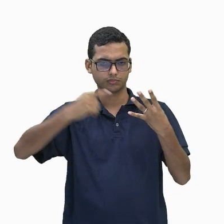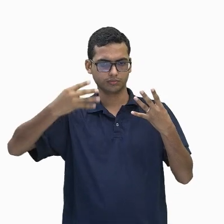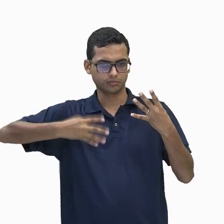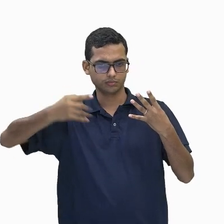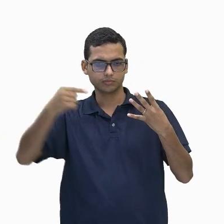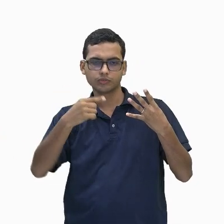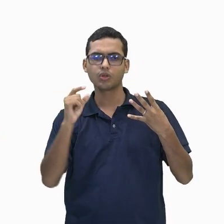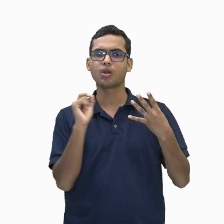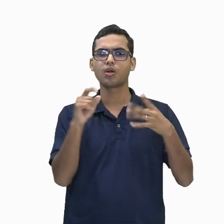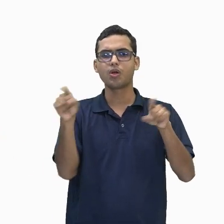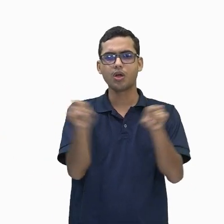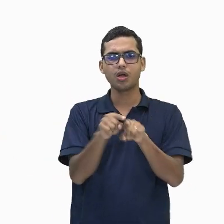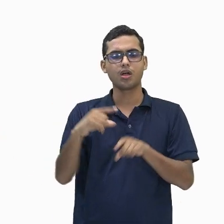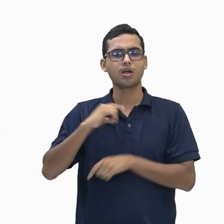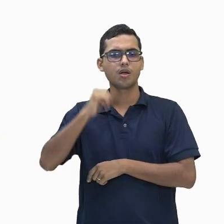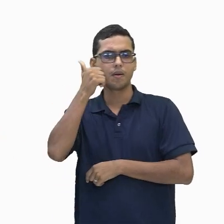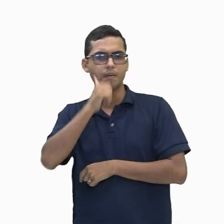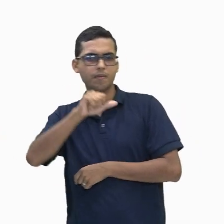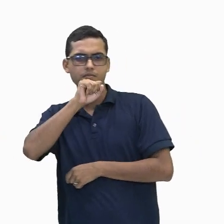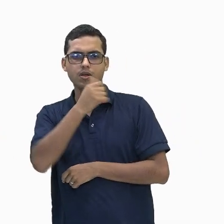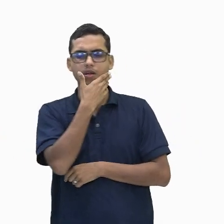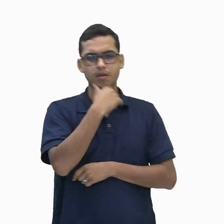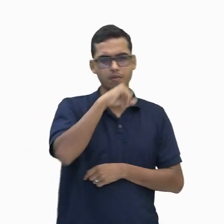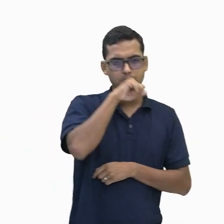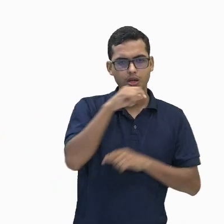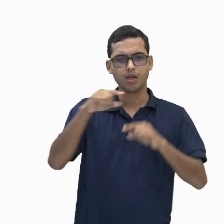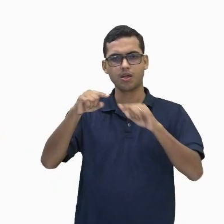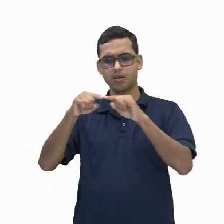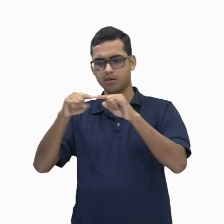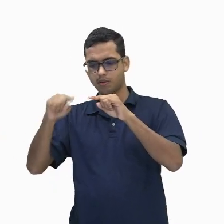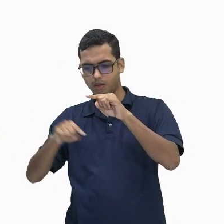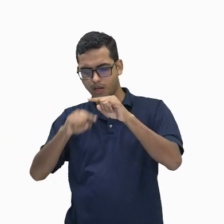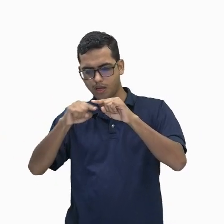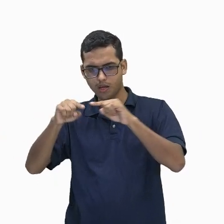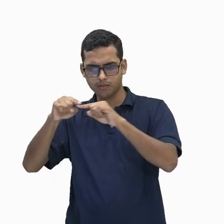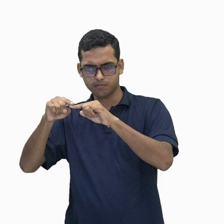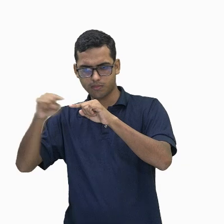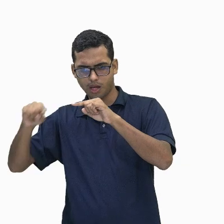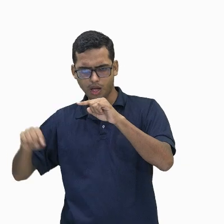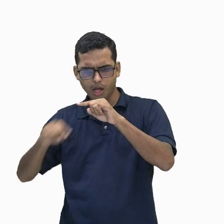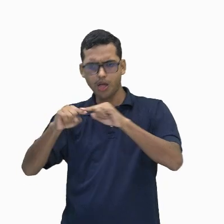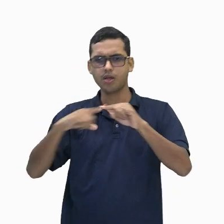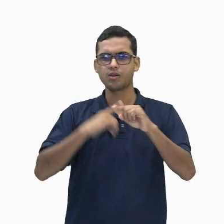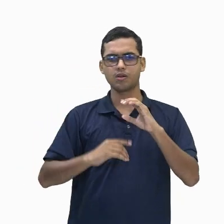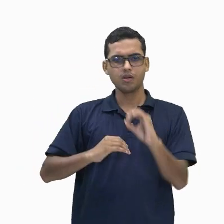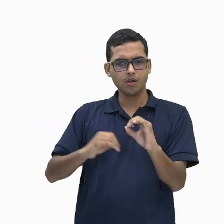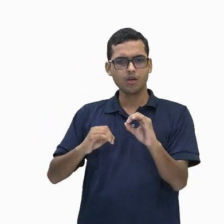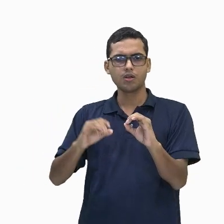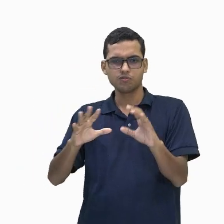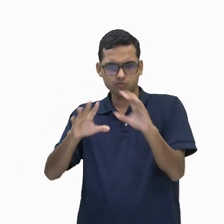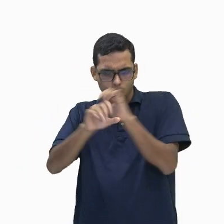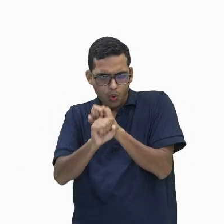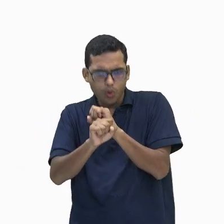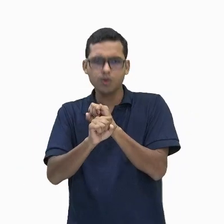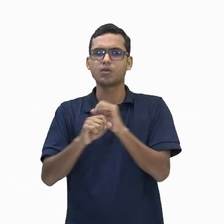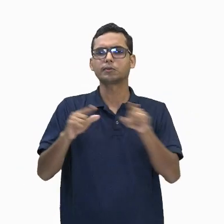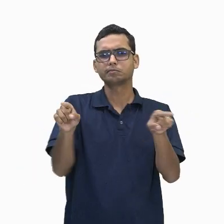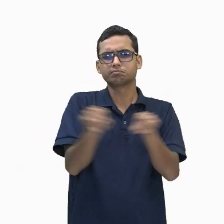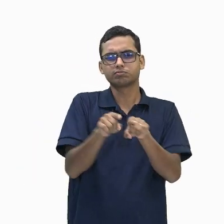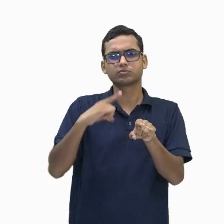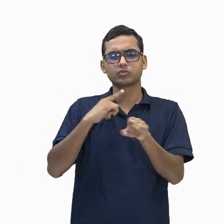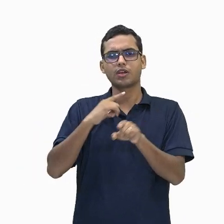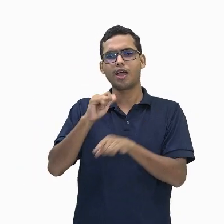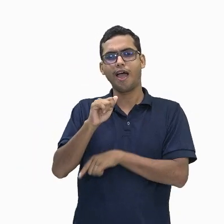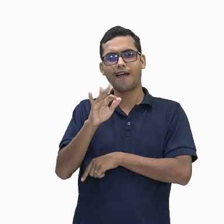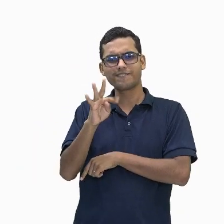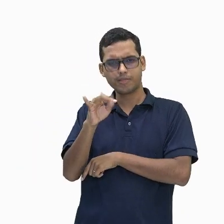apresentam filhos afetados, a condição apresenta caráter recessivo, ou seja, nesta situação é necessário que o indivíduo tenha 2